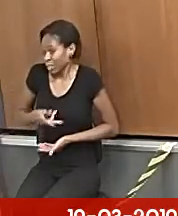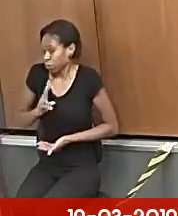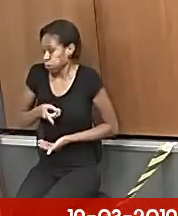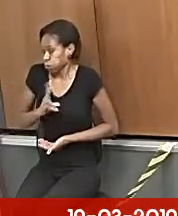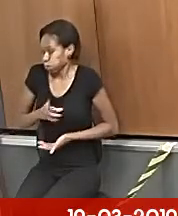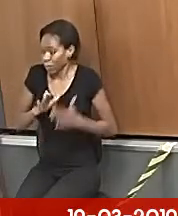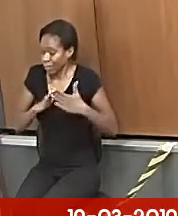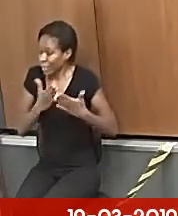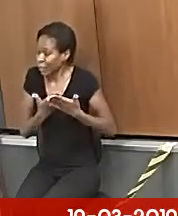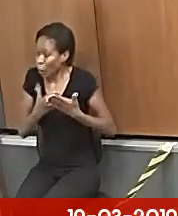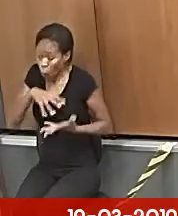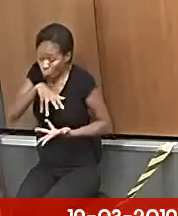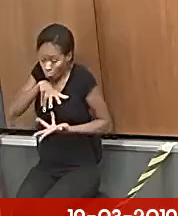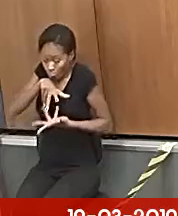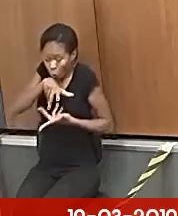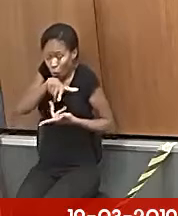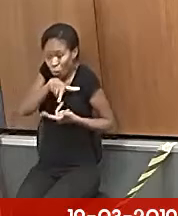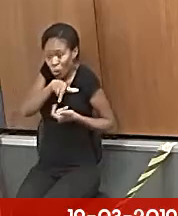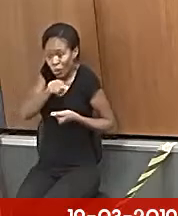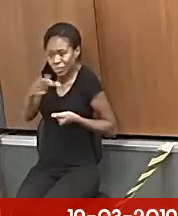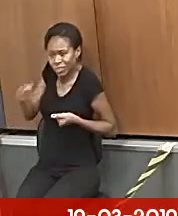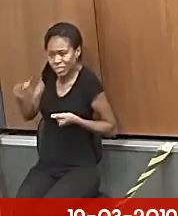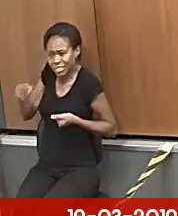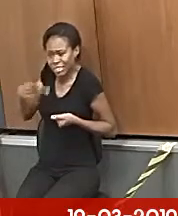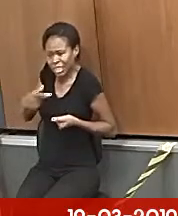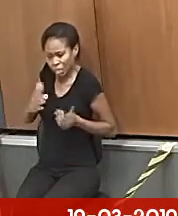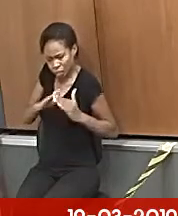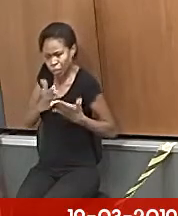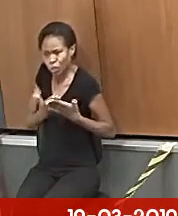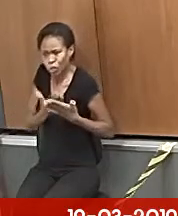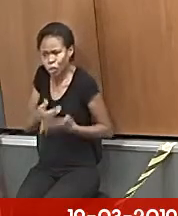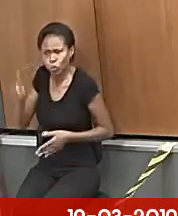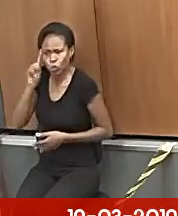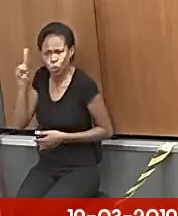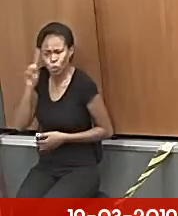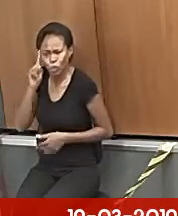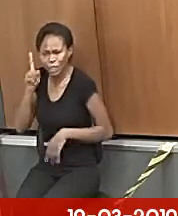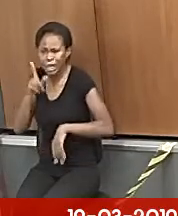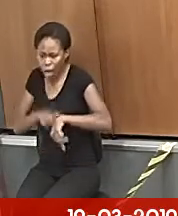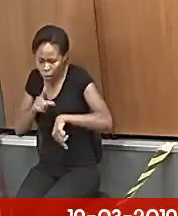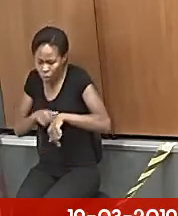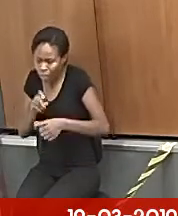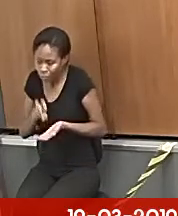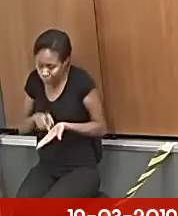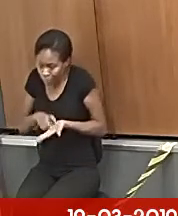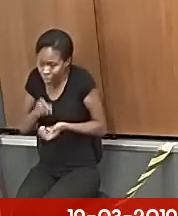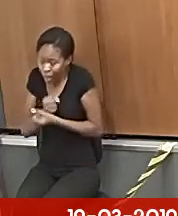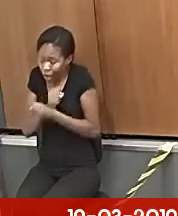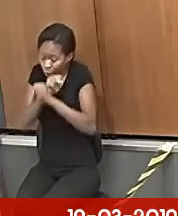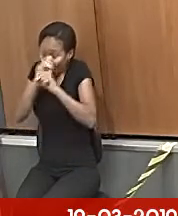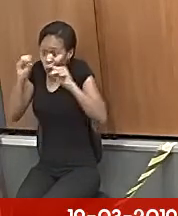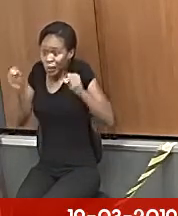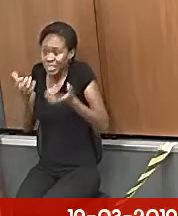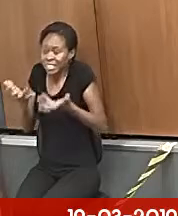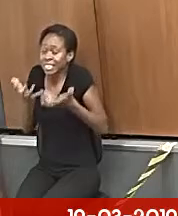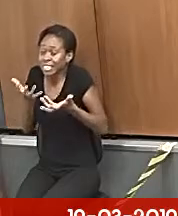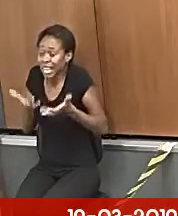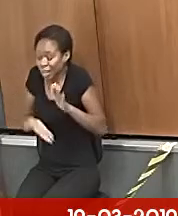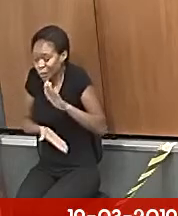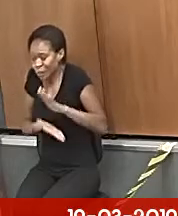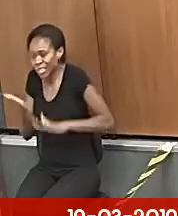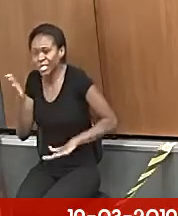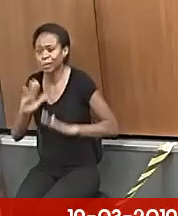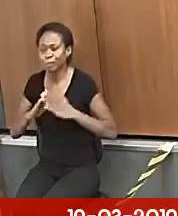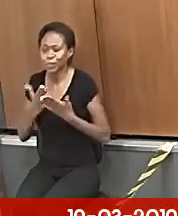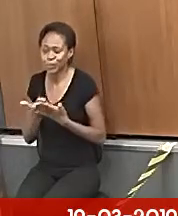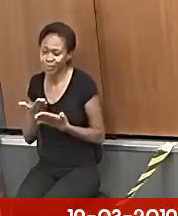então que ele se acostumar ali então levanto todo dia 5 e meia da manhã que a escola munique a escola né o